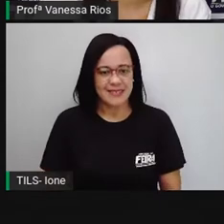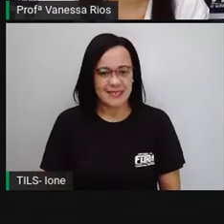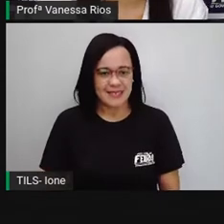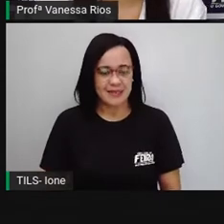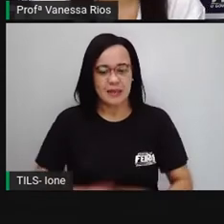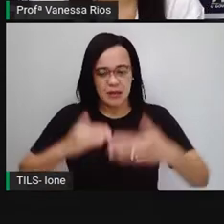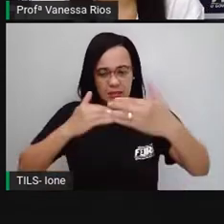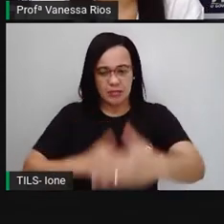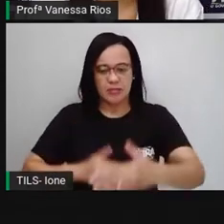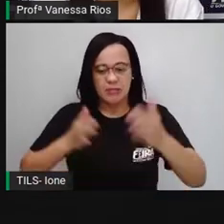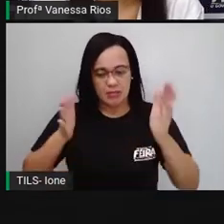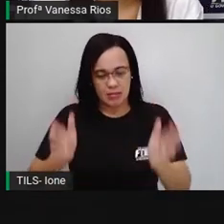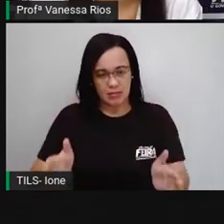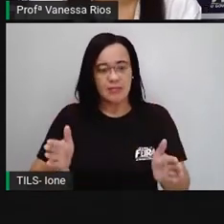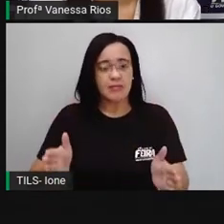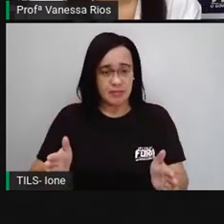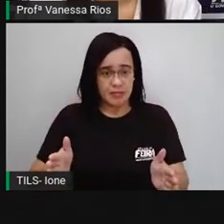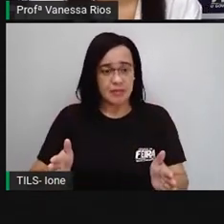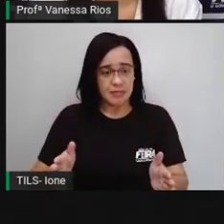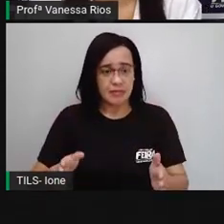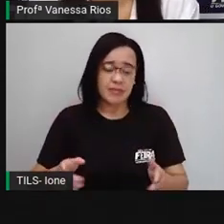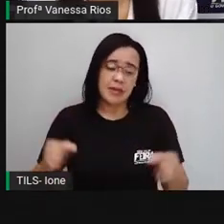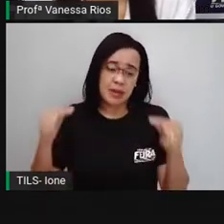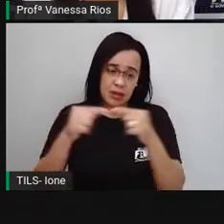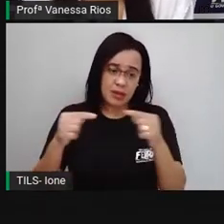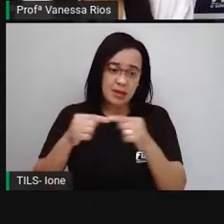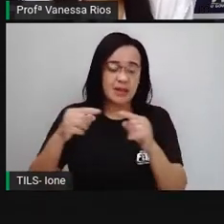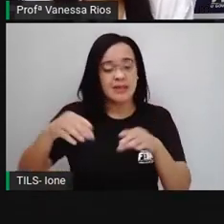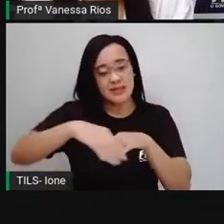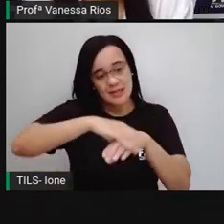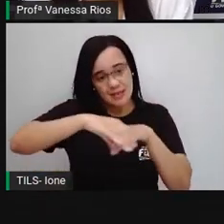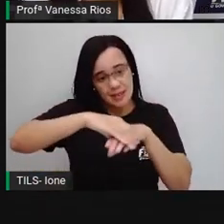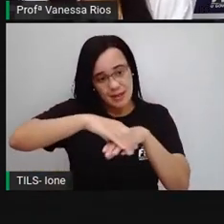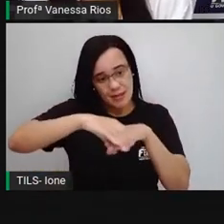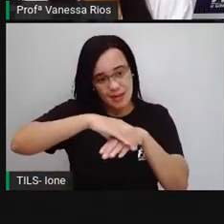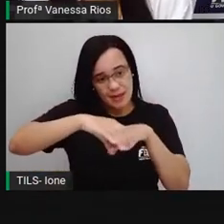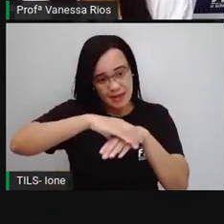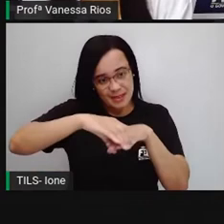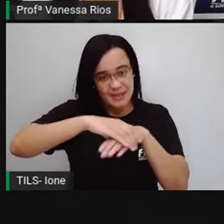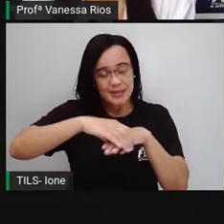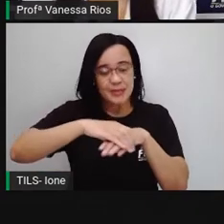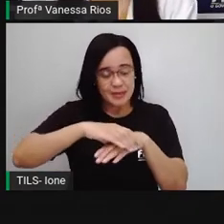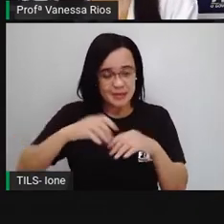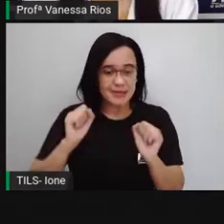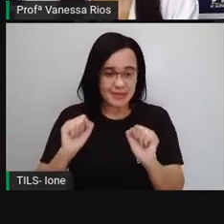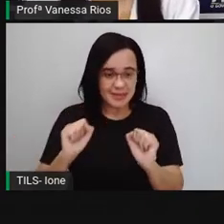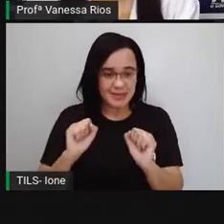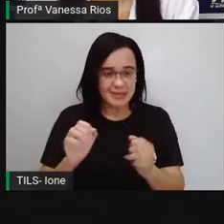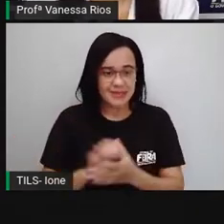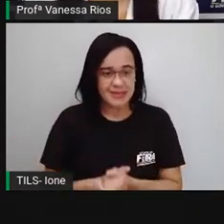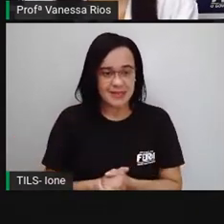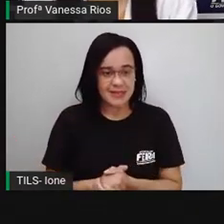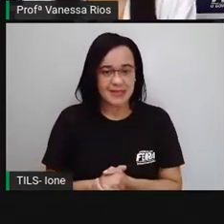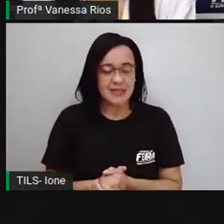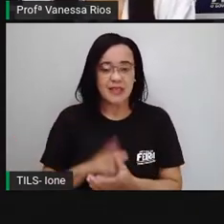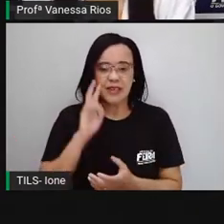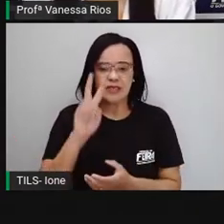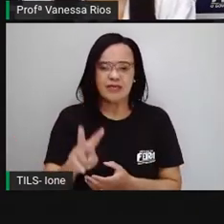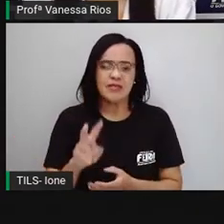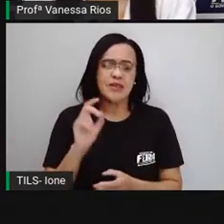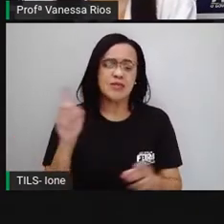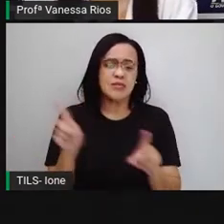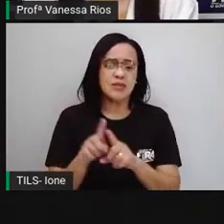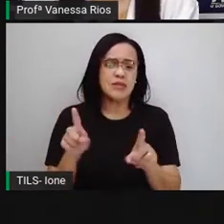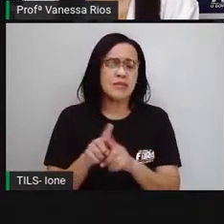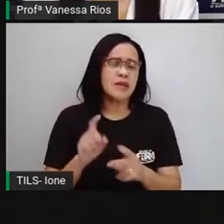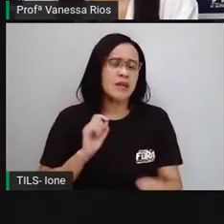caixa, aparentemente uma caixa de sapato, que tem a forma aí do paralelepípedo, mas a gente já viu aí que os